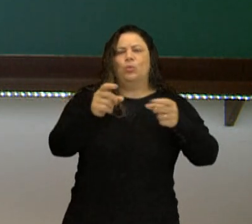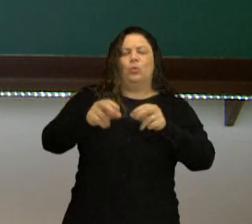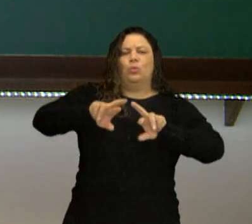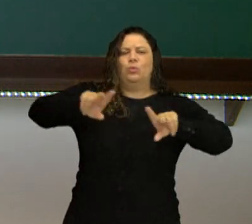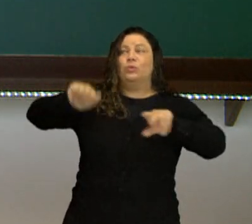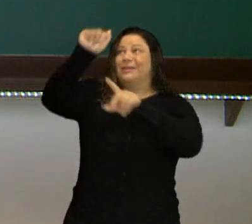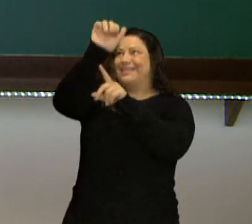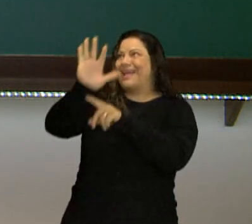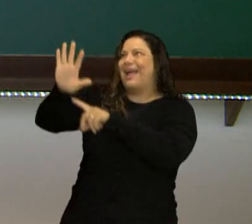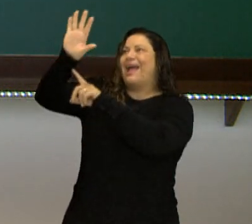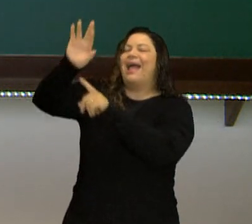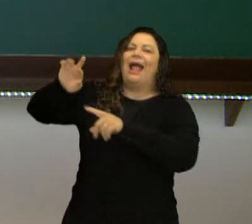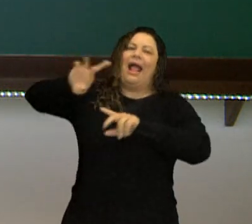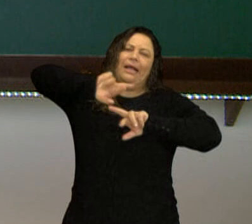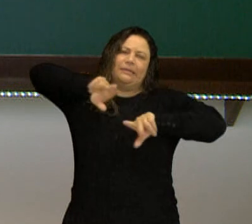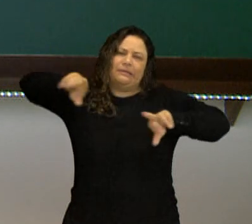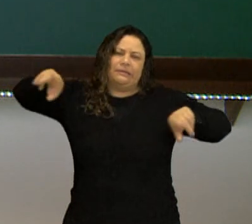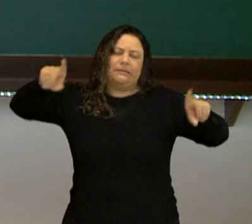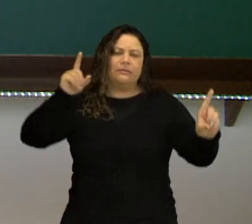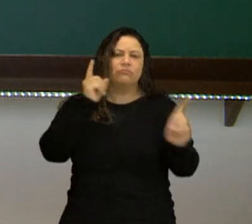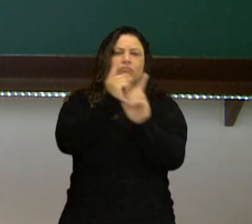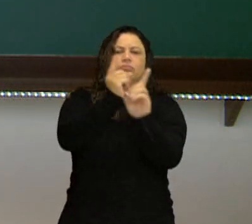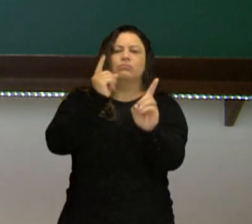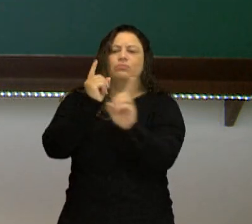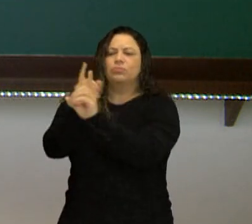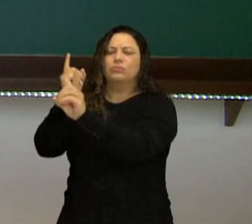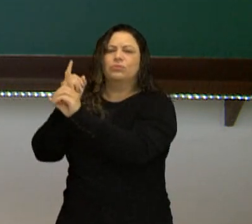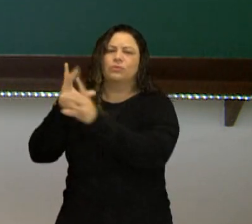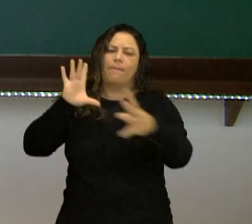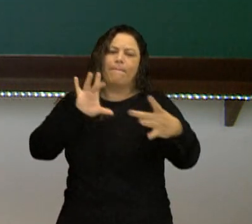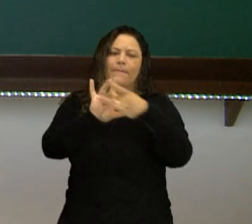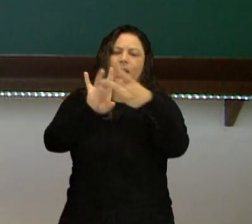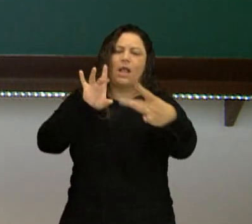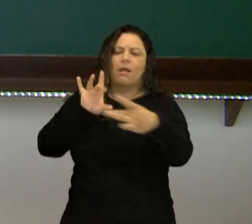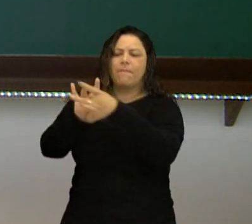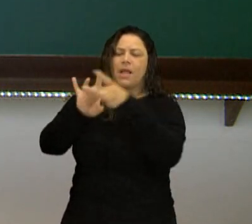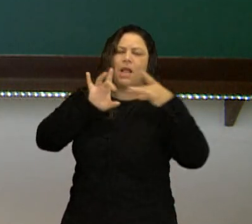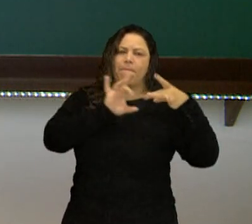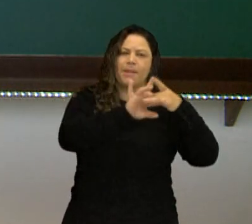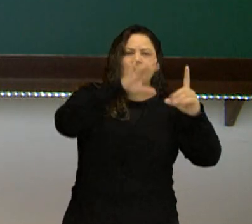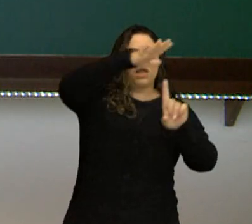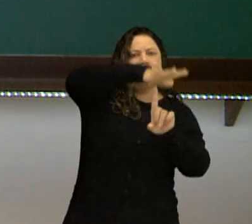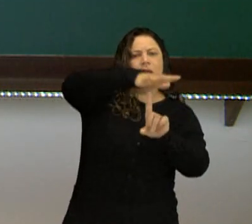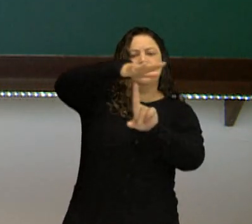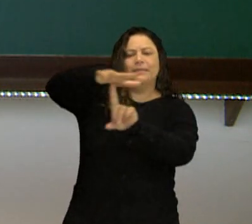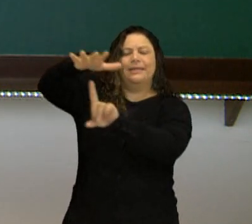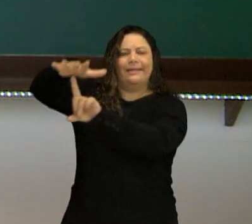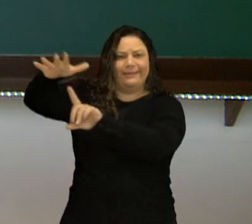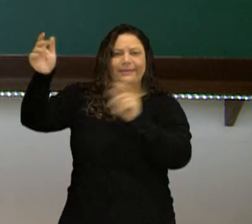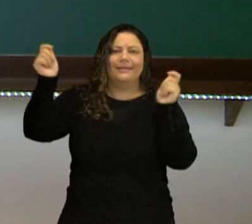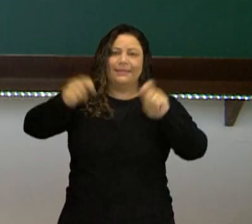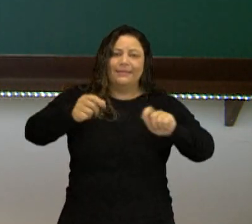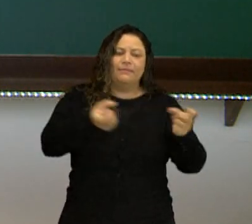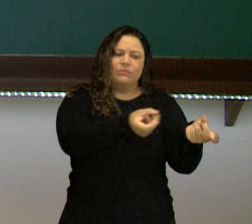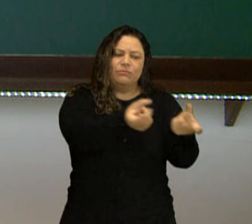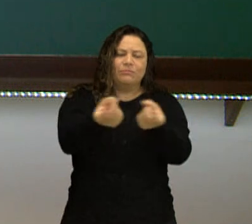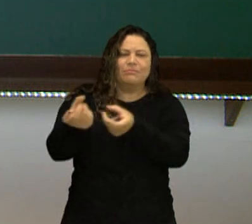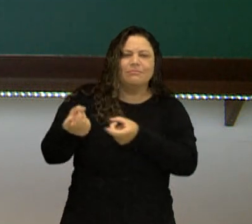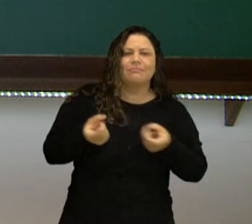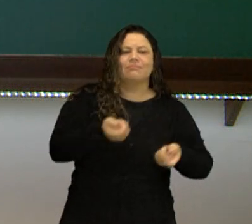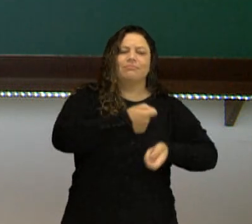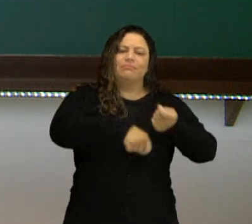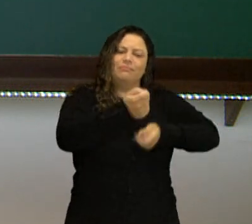do encontro dessas rotas formavam-se as feiras medievais para que pudesse então estabelecer